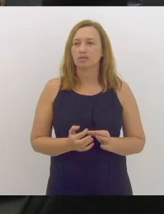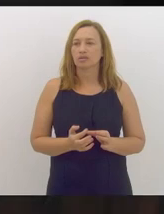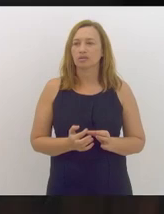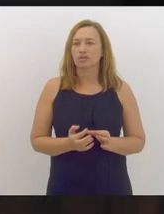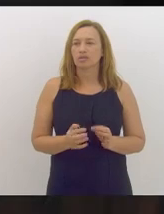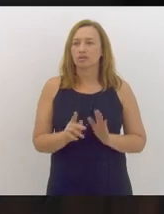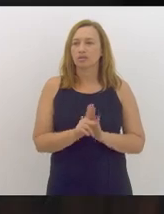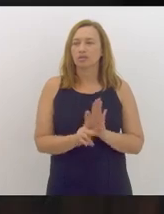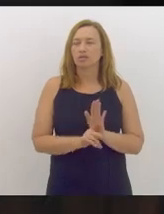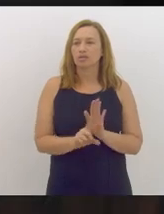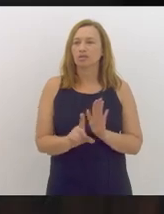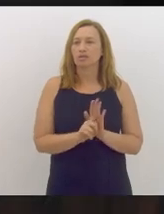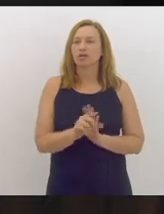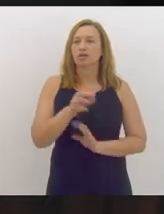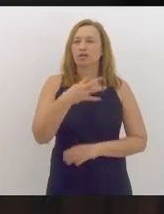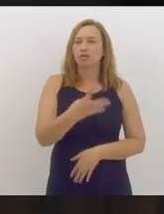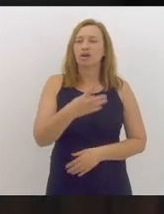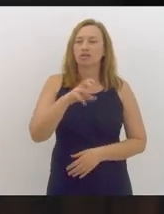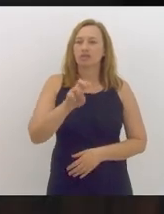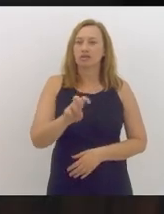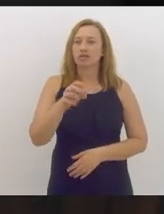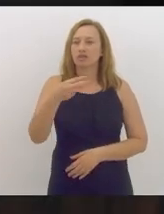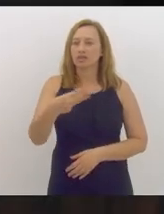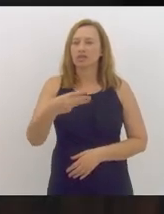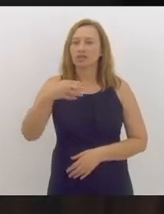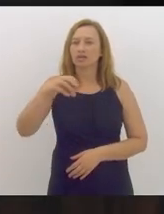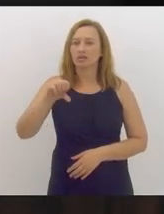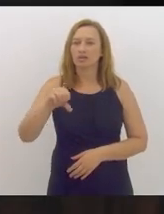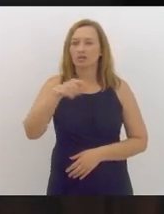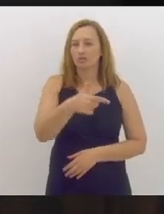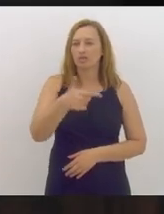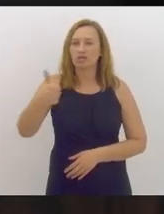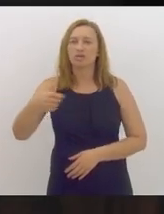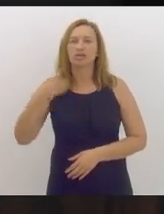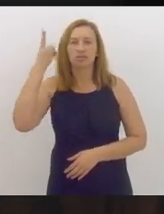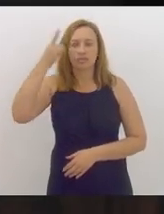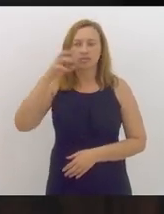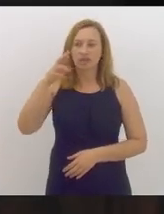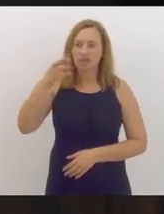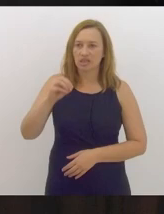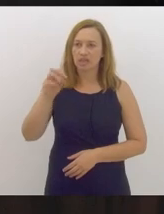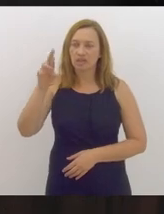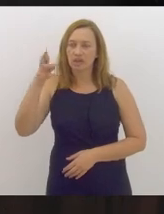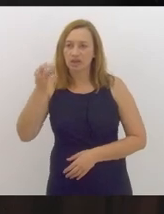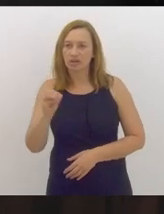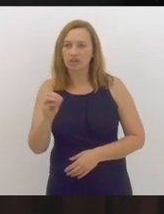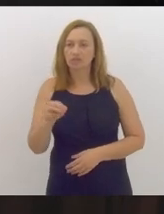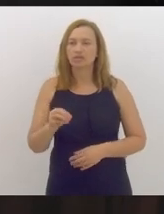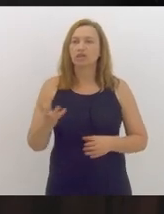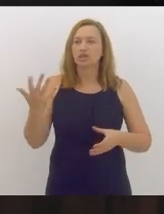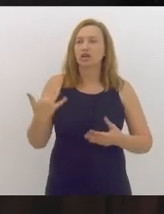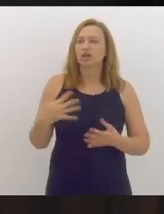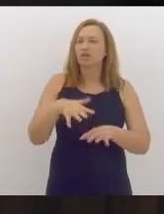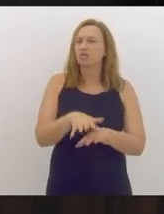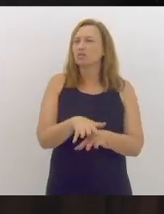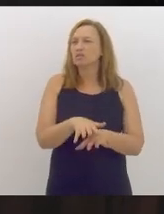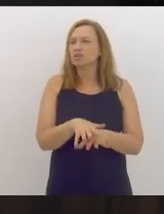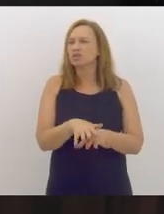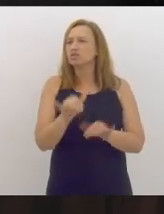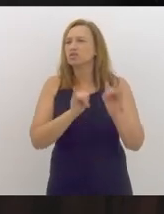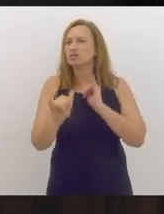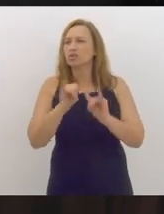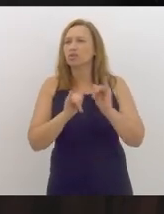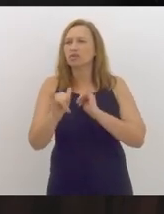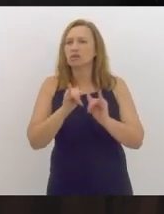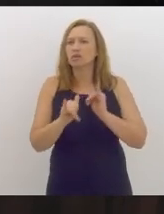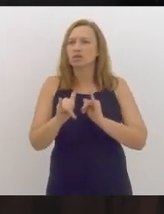Projeto de lei 4539, de 21, de autoria do deputado Marcelo Cabeleireiro. Dispõe sobre a inclusão de informações